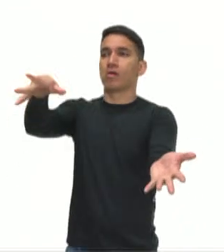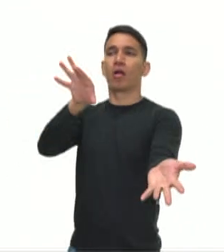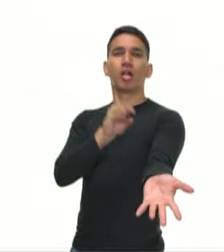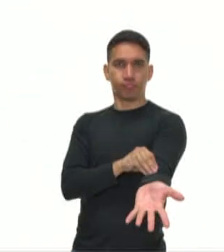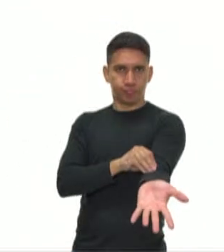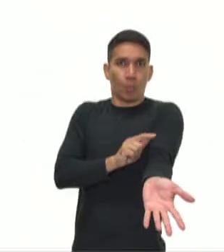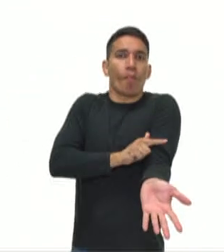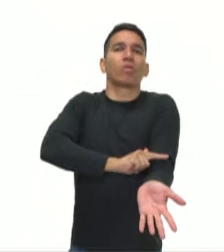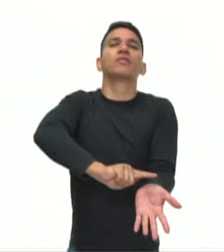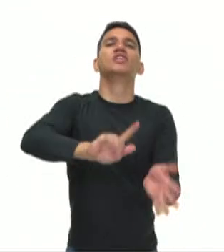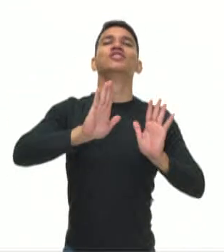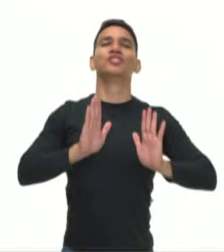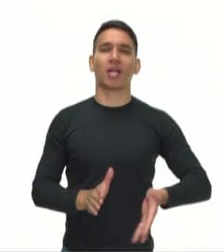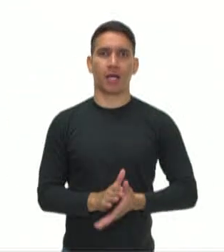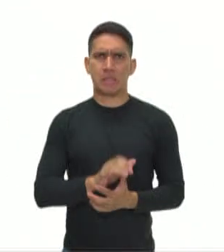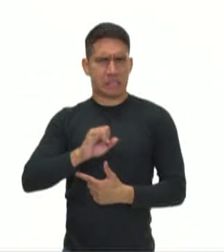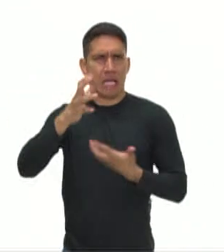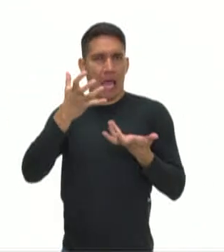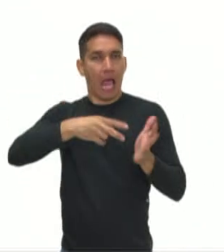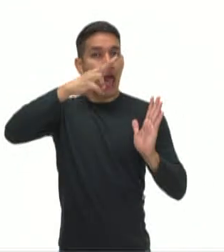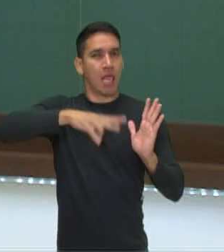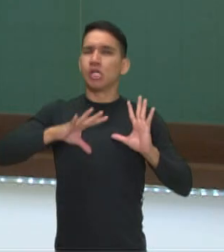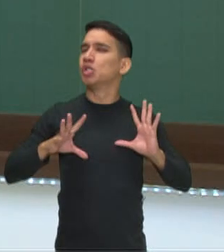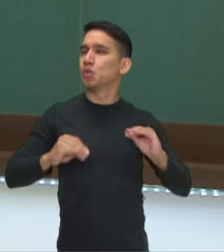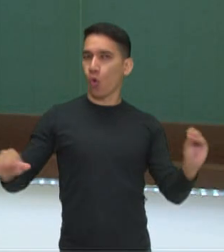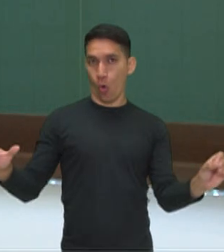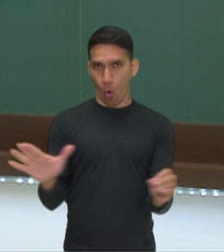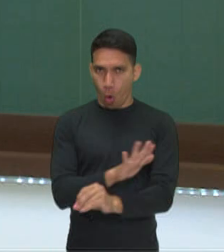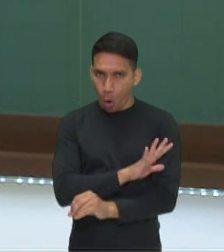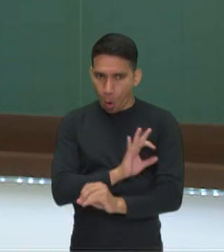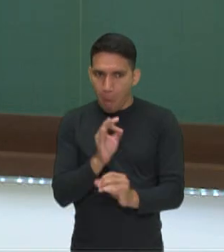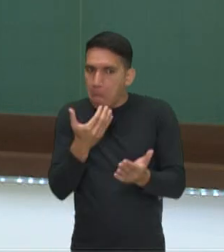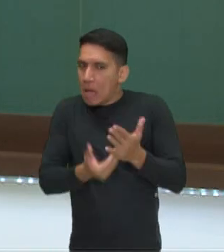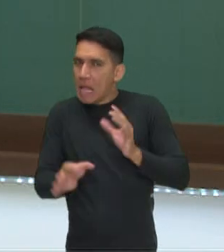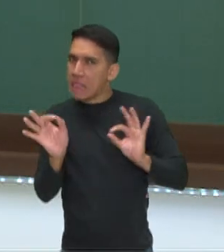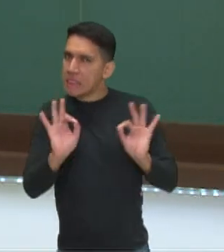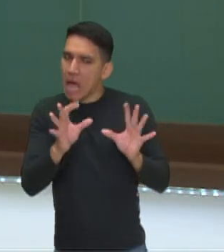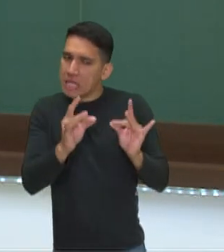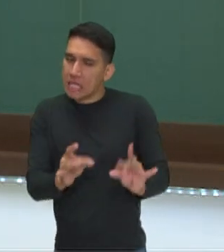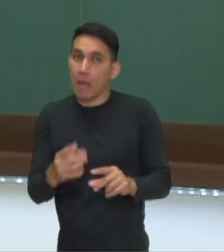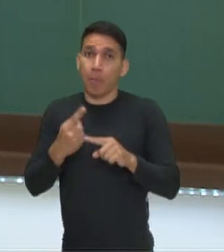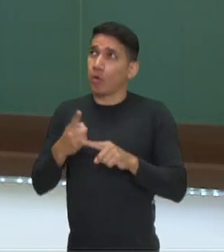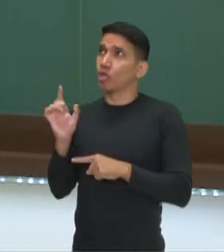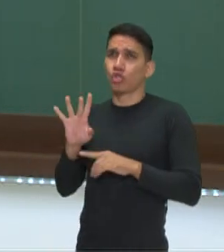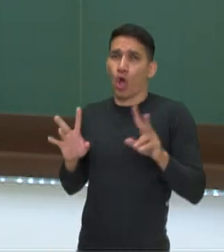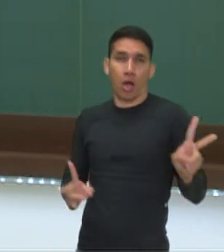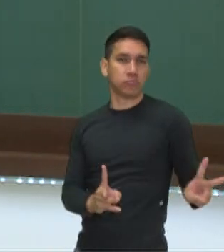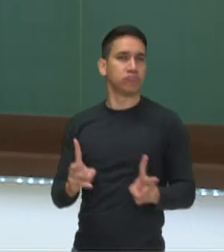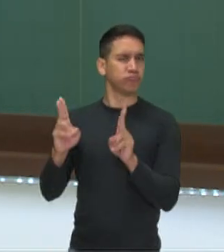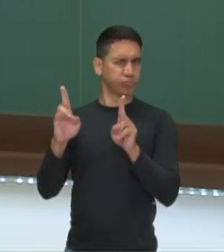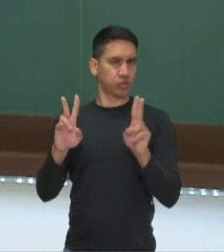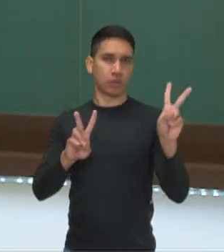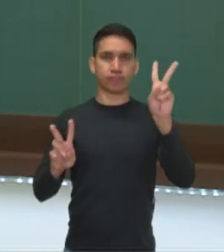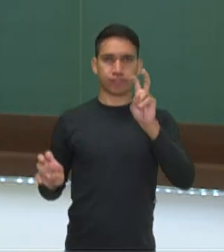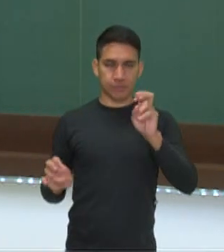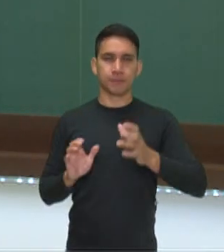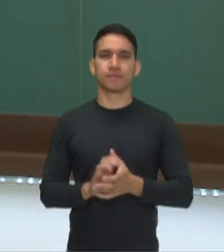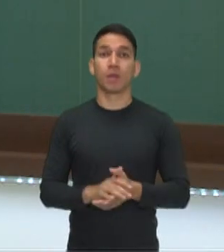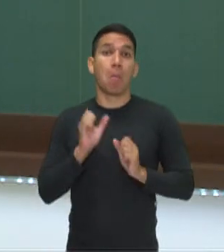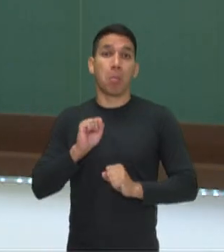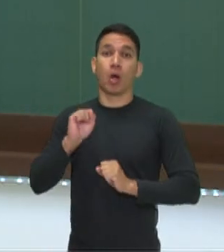você quiser ler toda essa matéria na íntegra, sem perder nenhum detalhe, porque aqui nós trouxemos alguns trechos